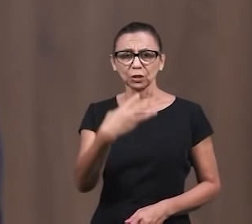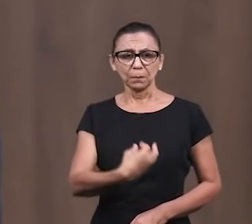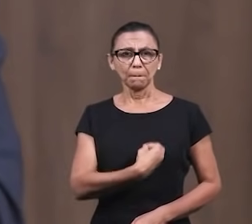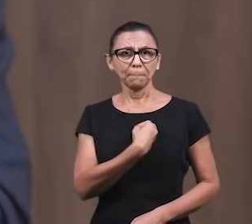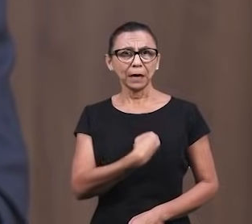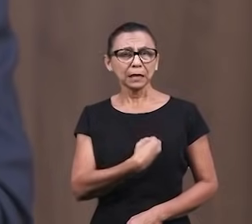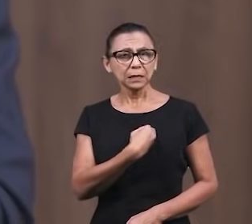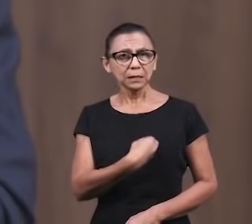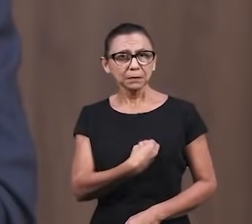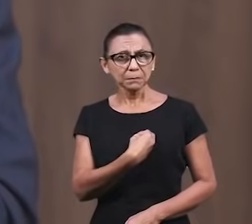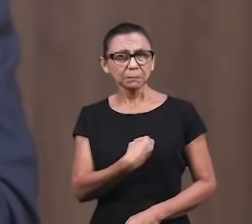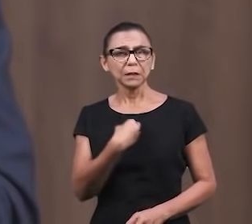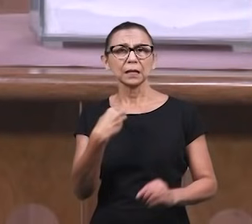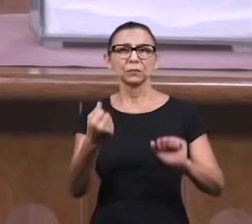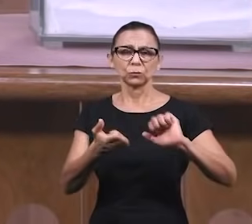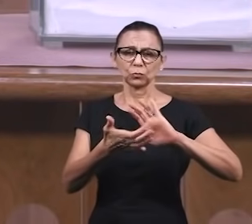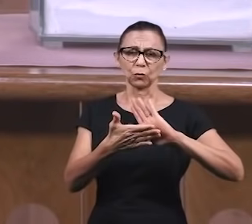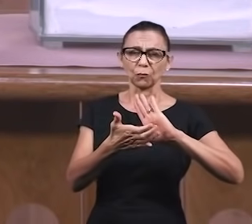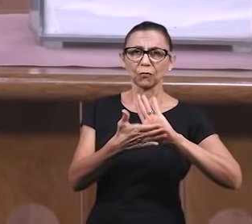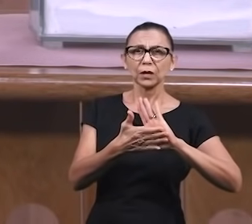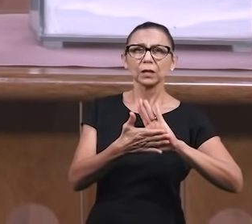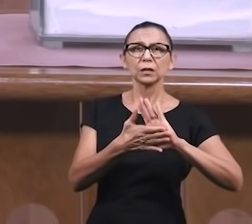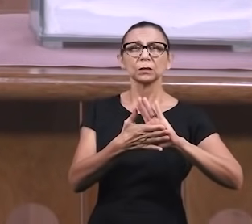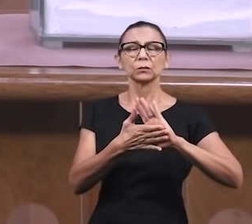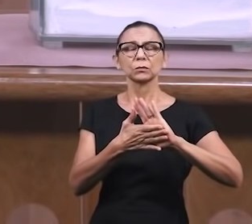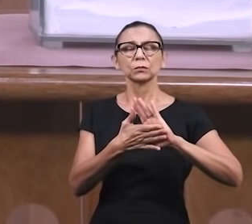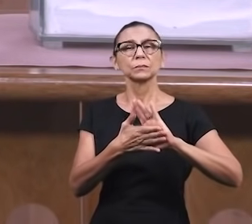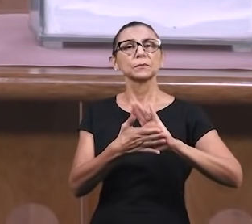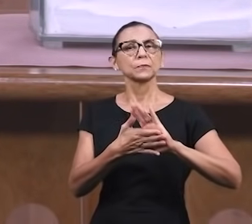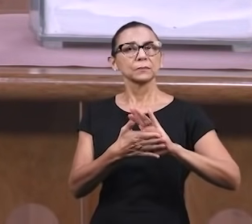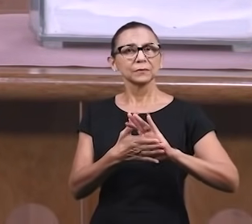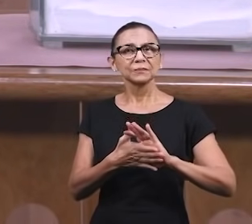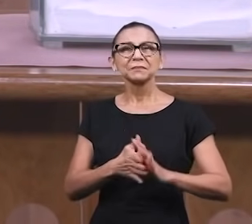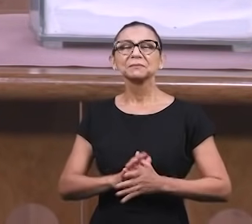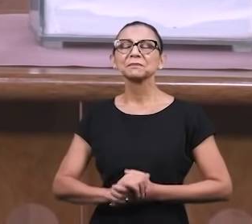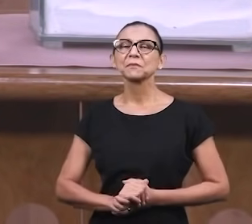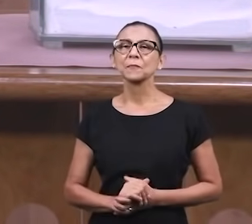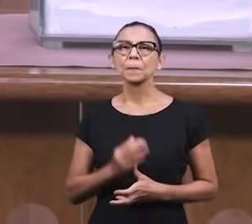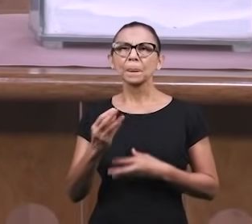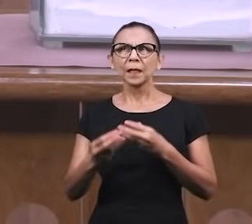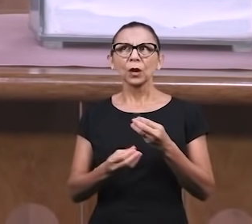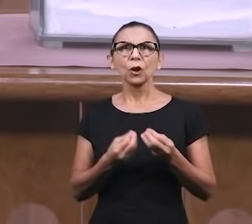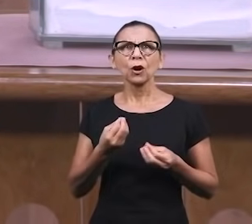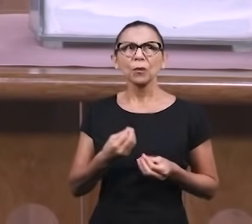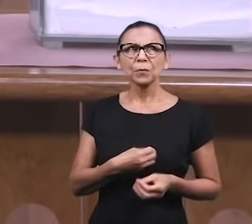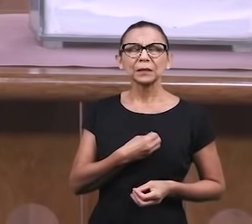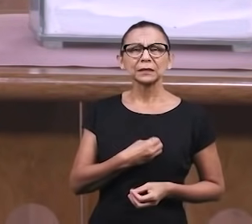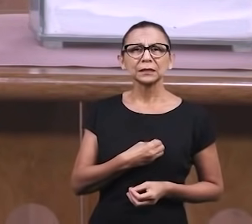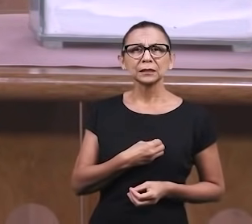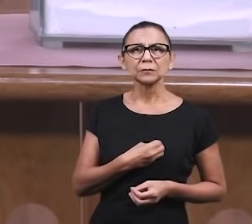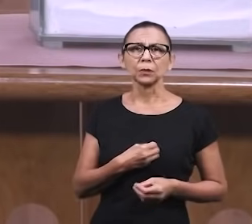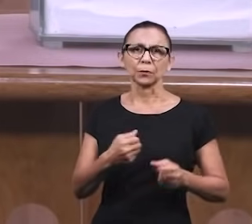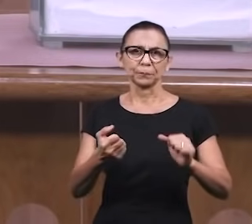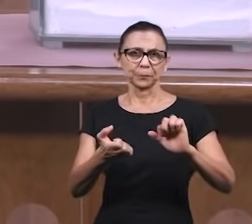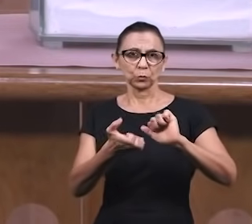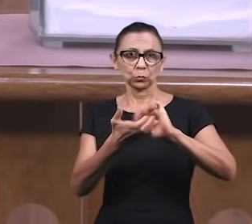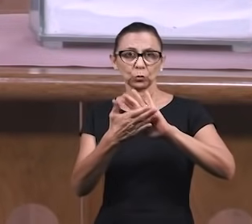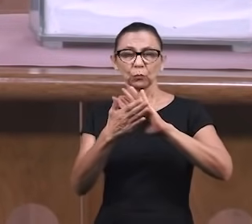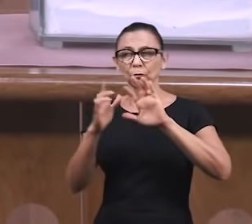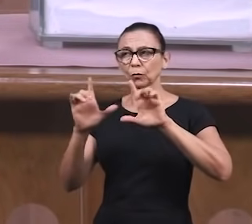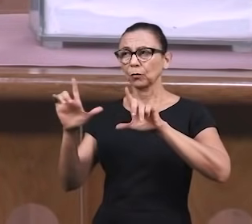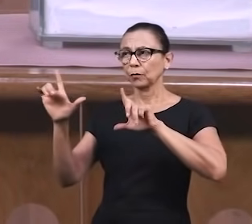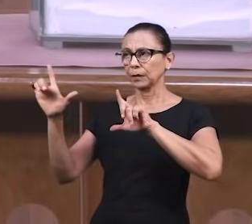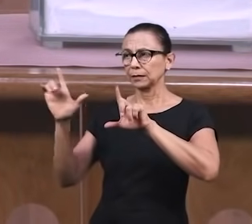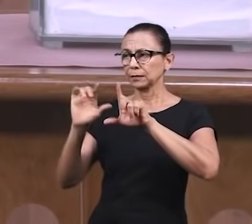convidamos a participar desse culto. Mas como é que eu participo, pastor? É fácil. Você vai cantar os louvores, a letra do louvor vai estar